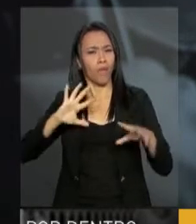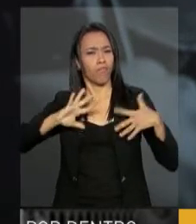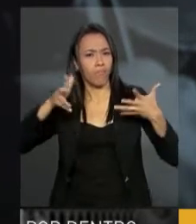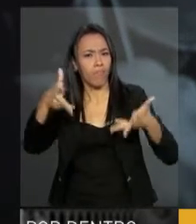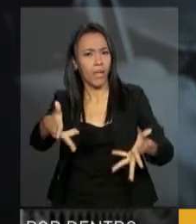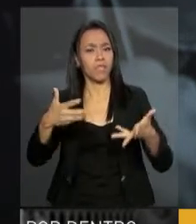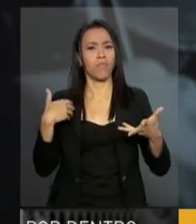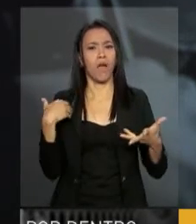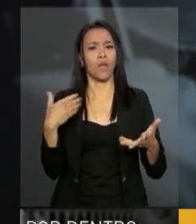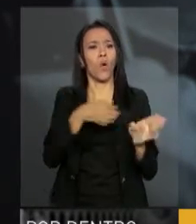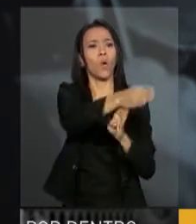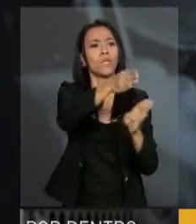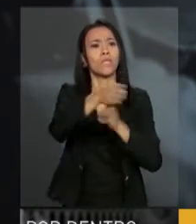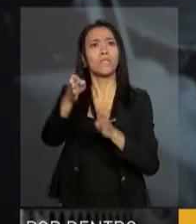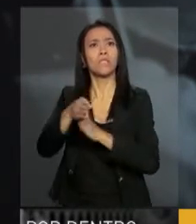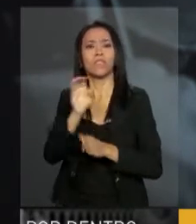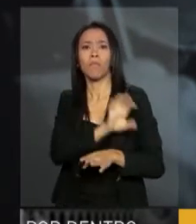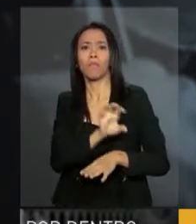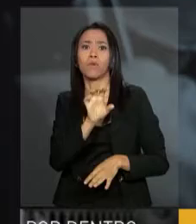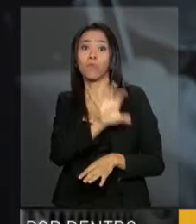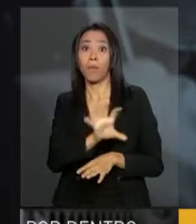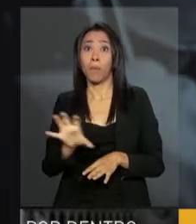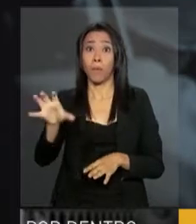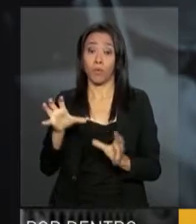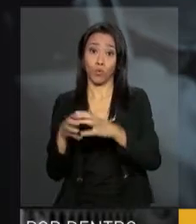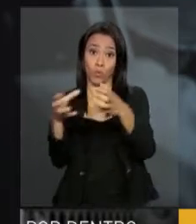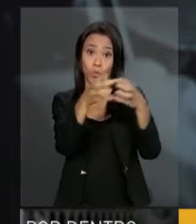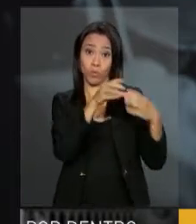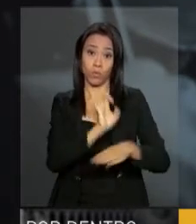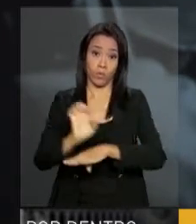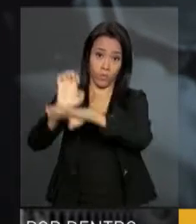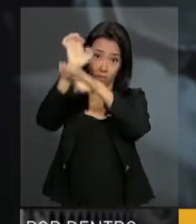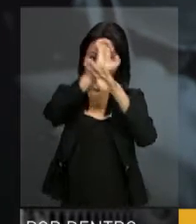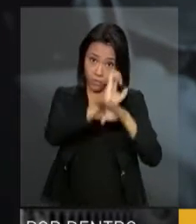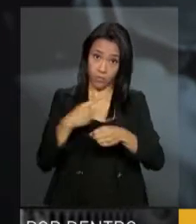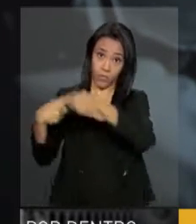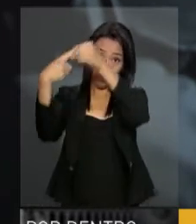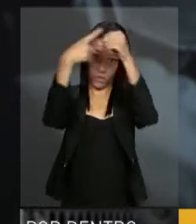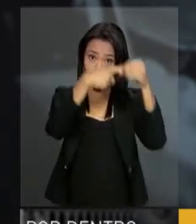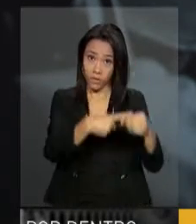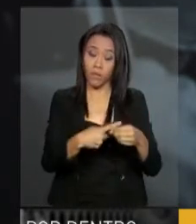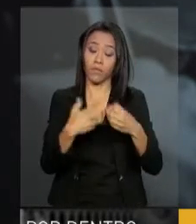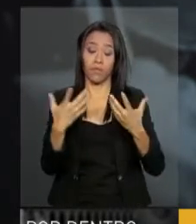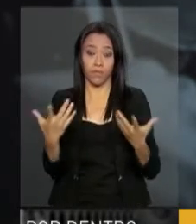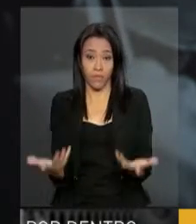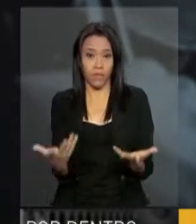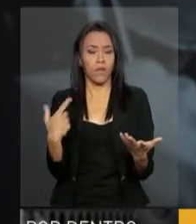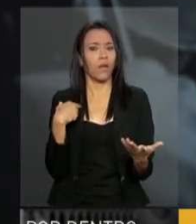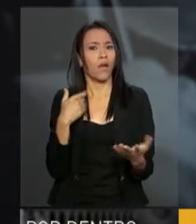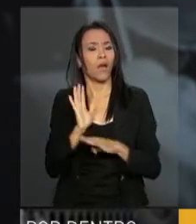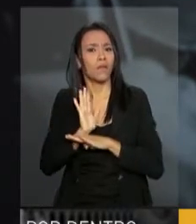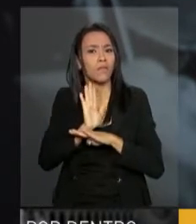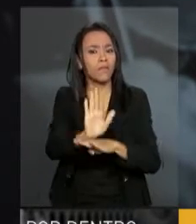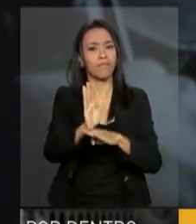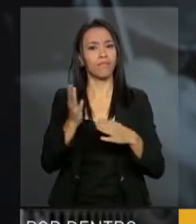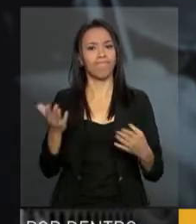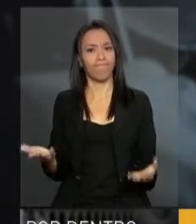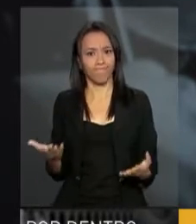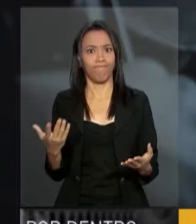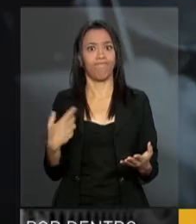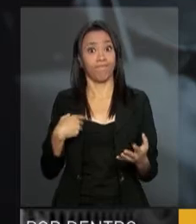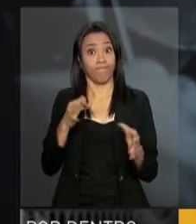participado, assessorando e apoiando as defesas civis dos municípios e dos estados, colaborando e